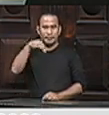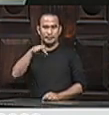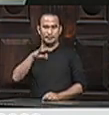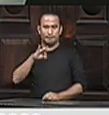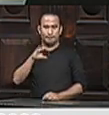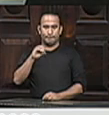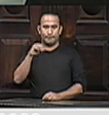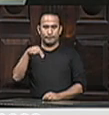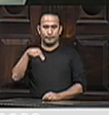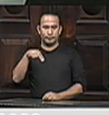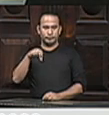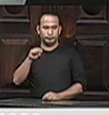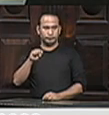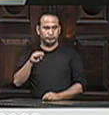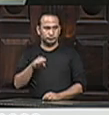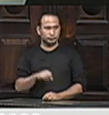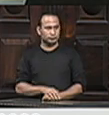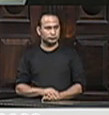Deputado Conte Bittencourt.